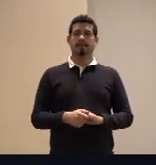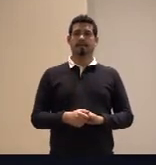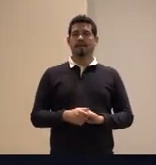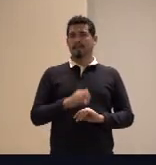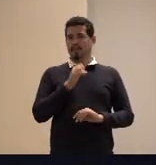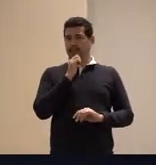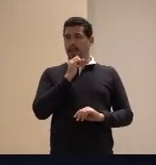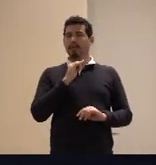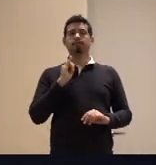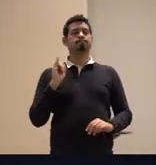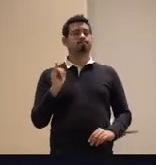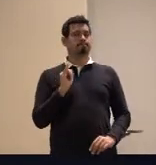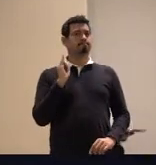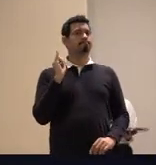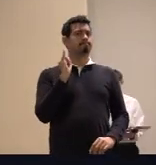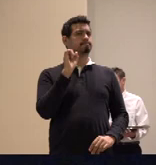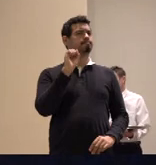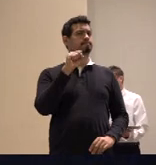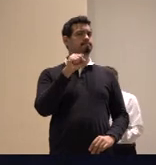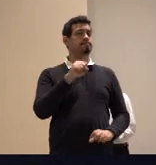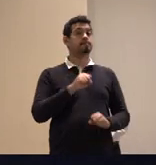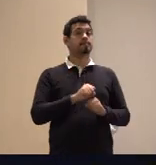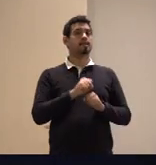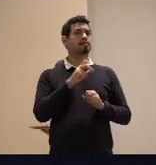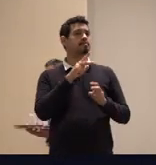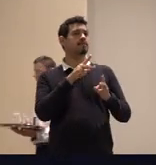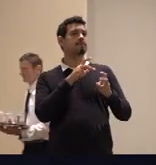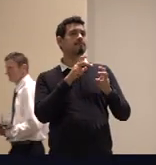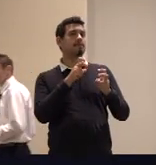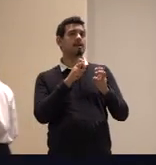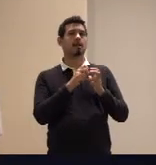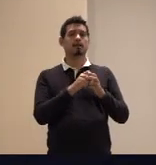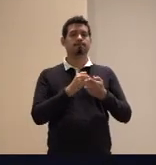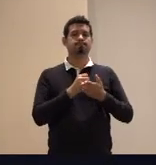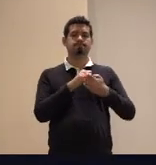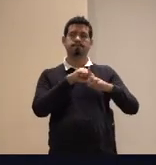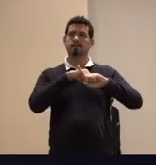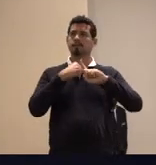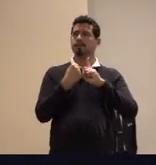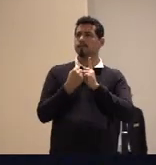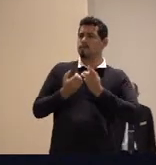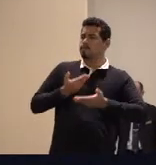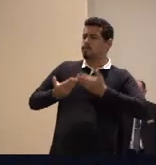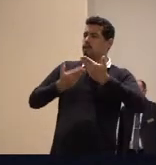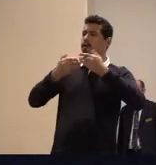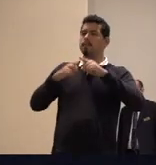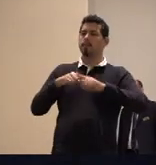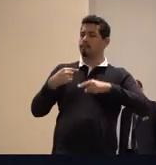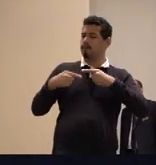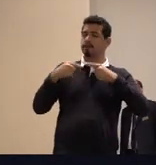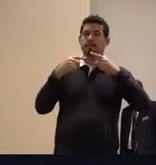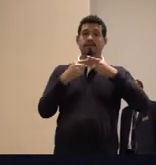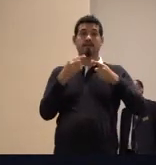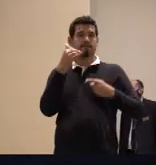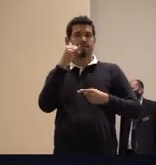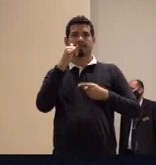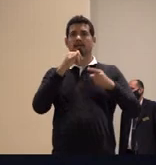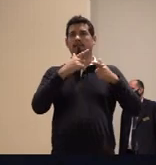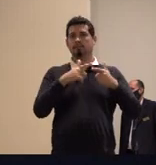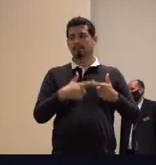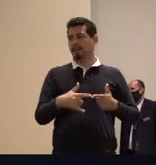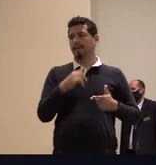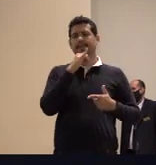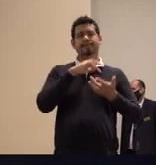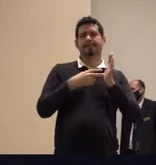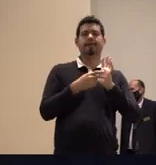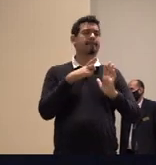é importantíssimo a gente ver a assistência social como uma prevenção, né? Uma política de prevenção. Não adianta a gente ter